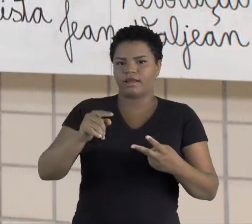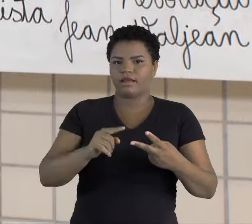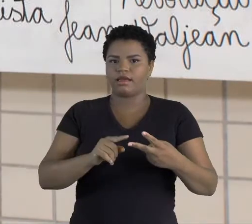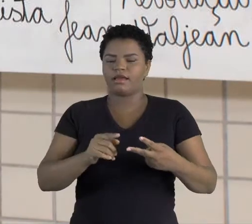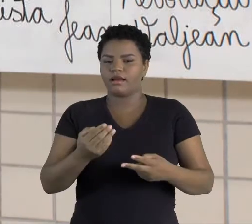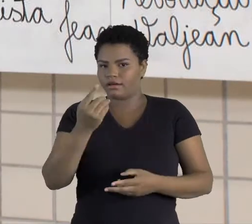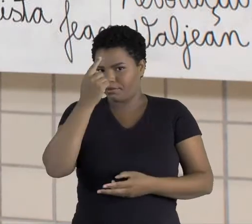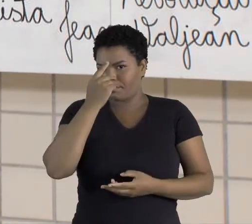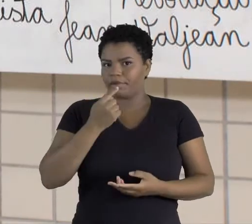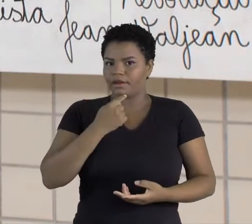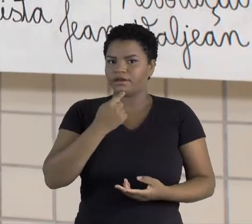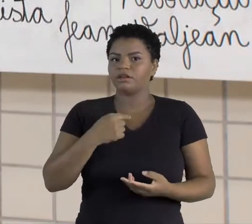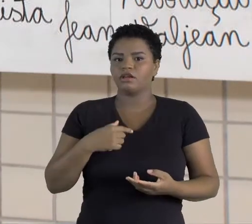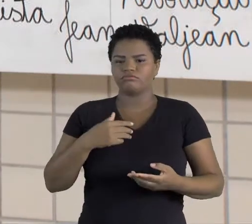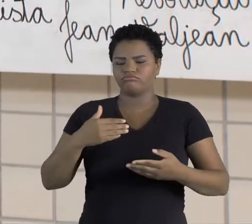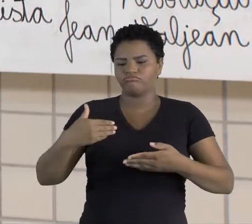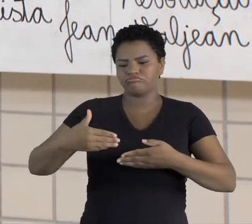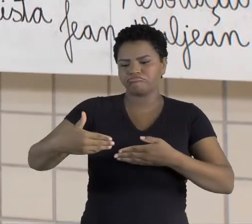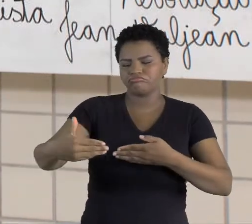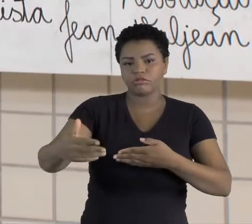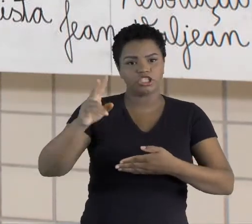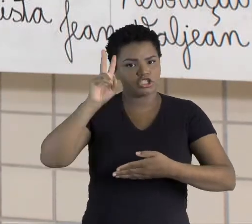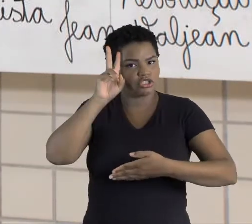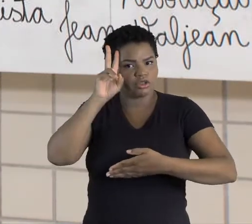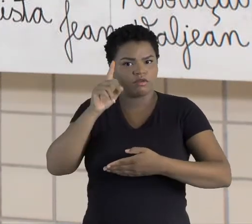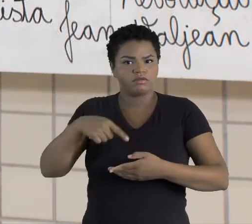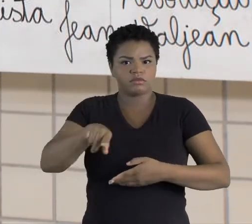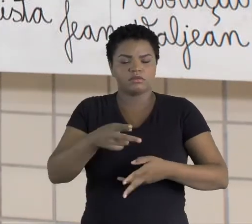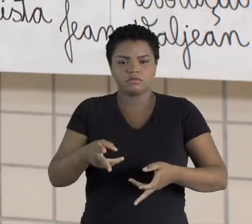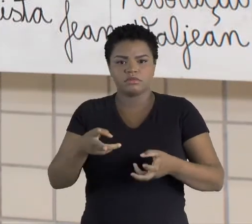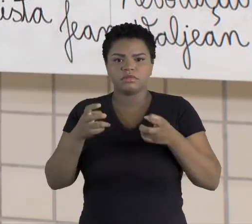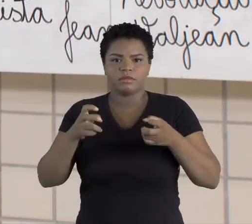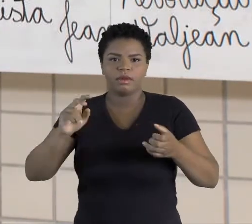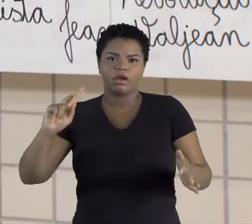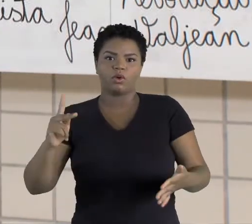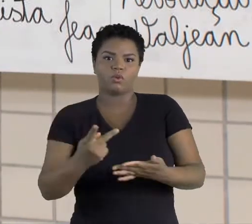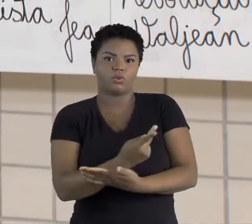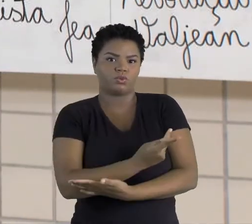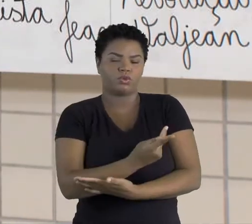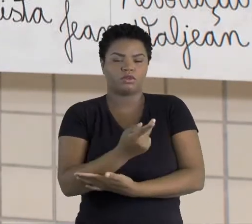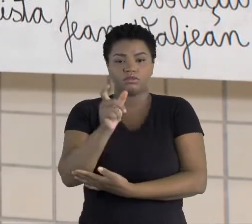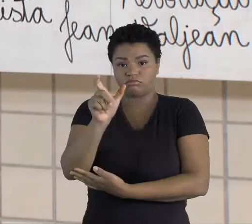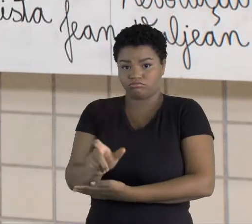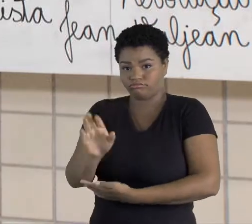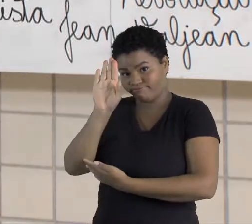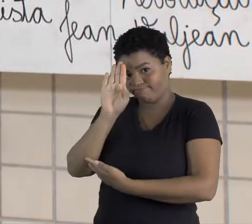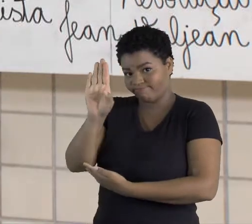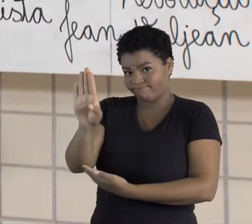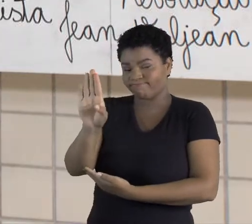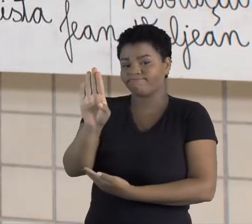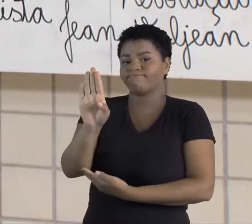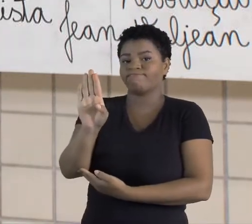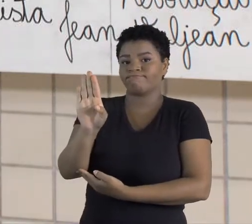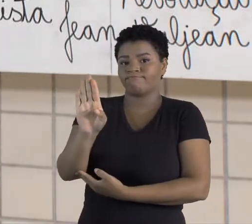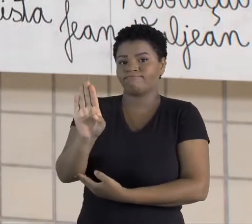vocês vão observar que vai acontecer algo que o protagonista